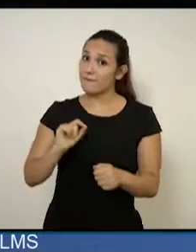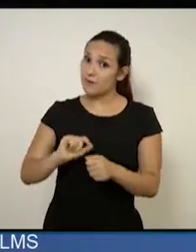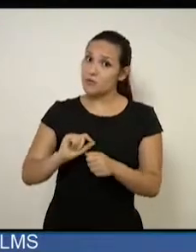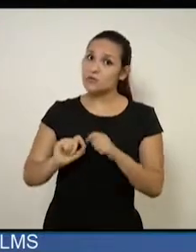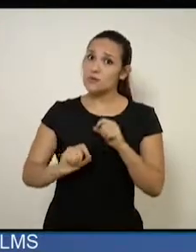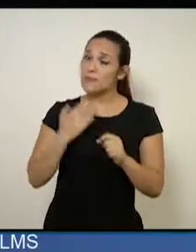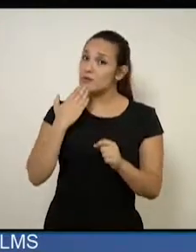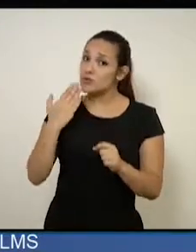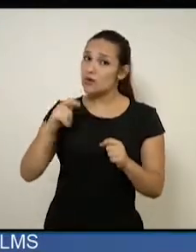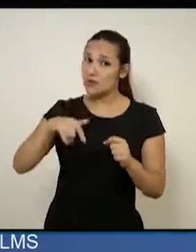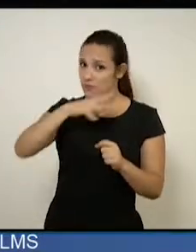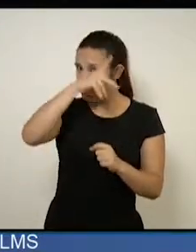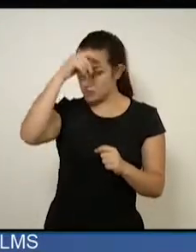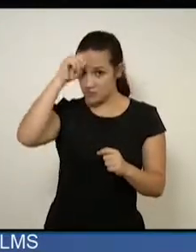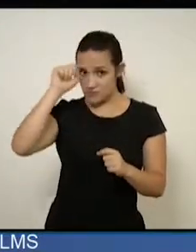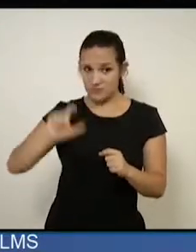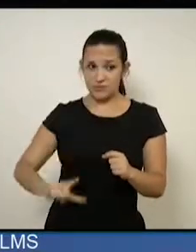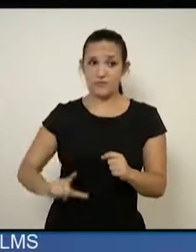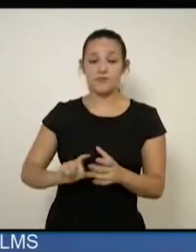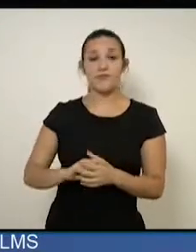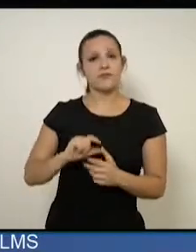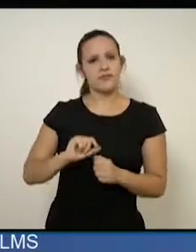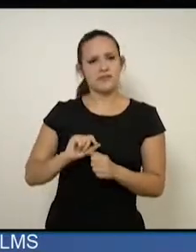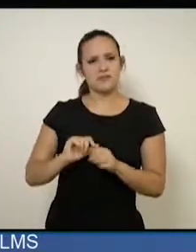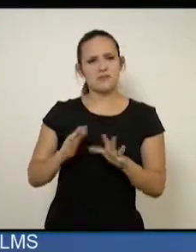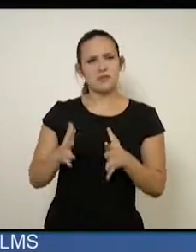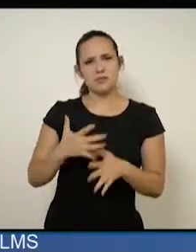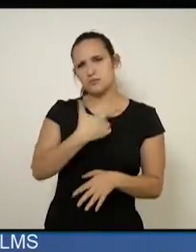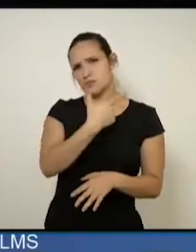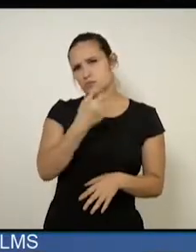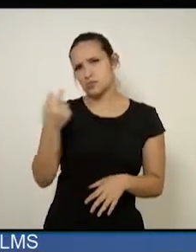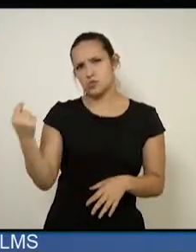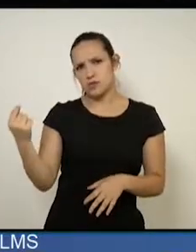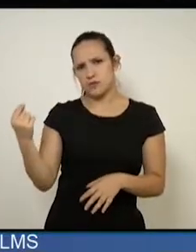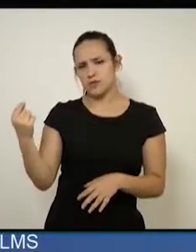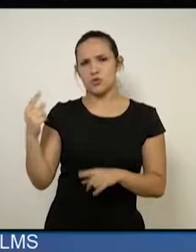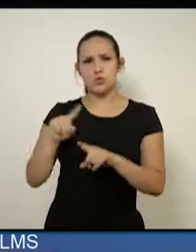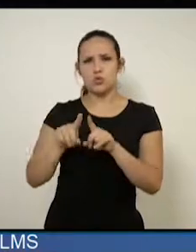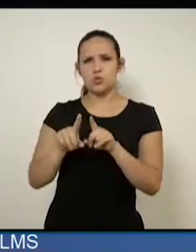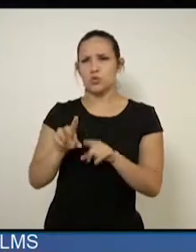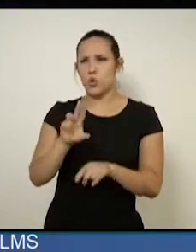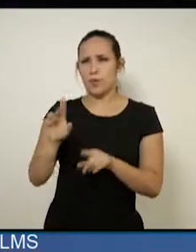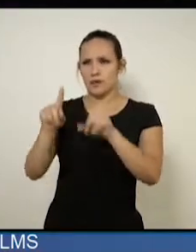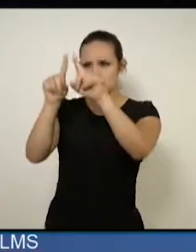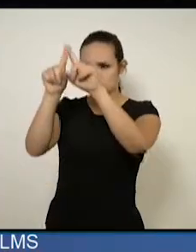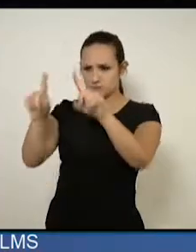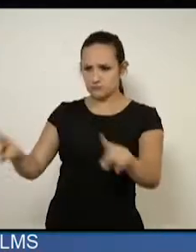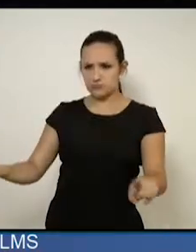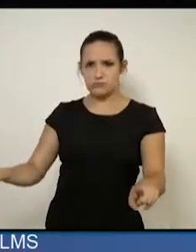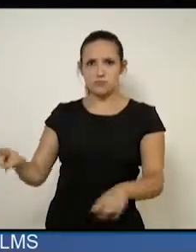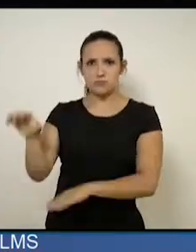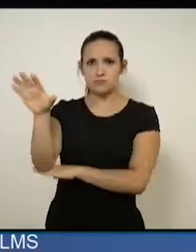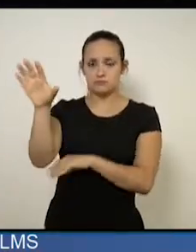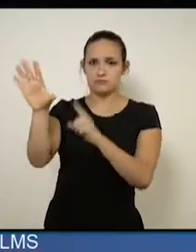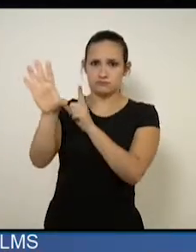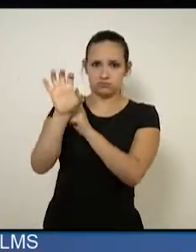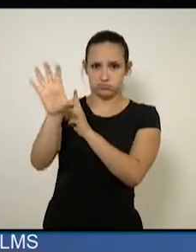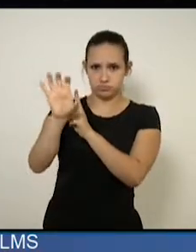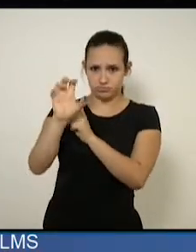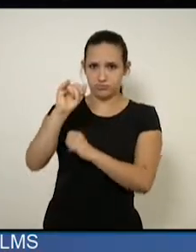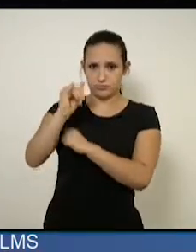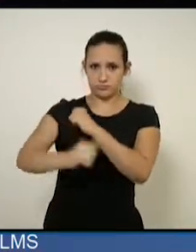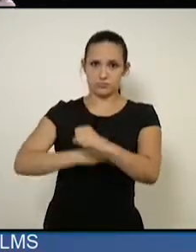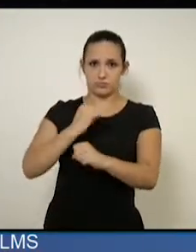aqui no Mato Grosso do Sul, pelo menos a licitação de pelo menos 200 torres. Formamos um grupo de trabalho para discutir esse